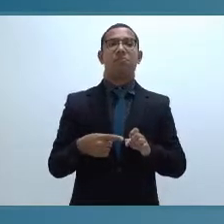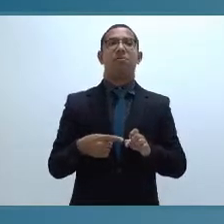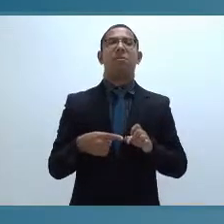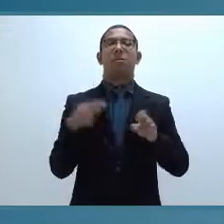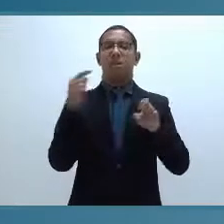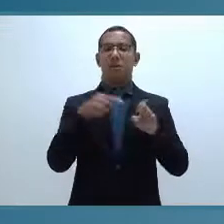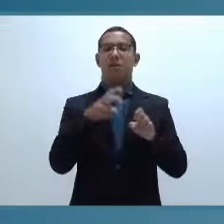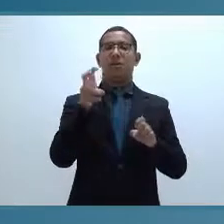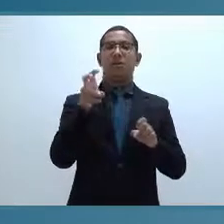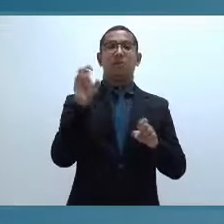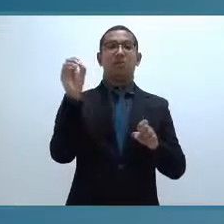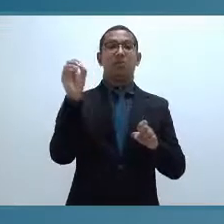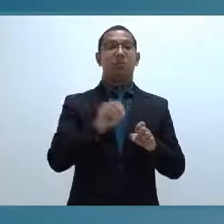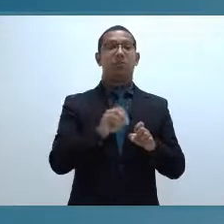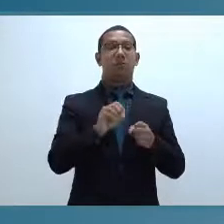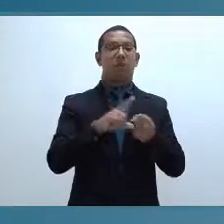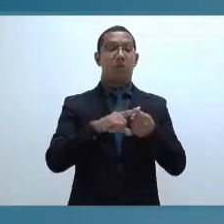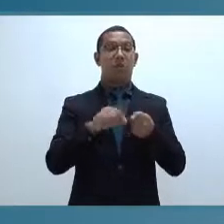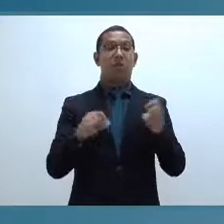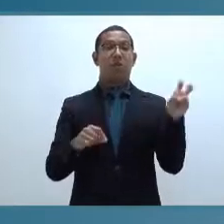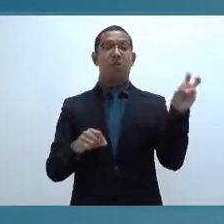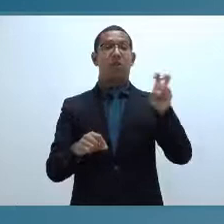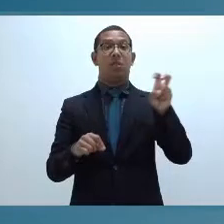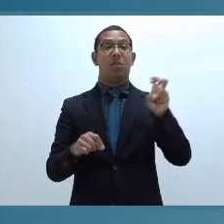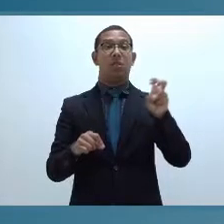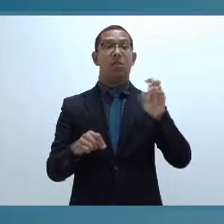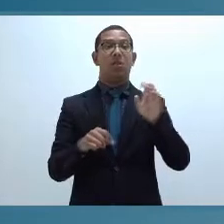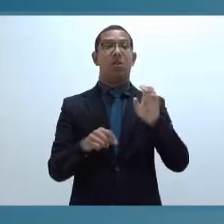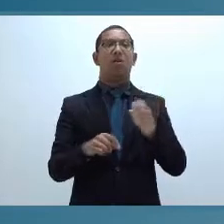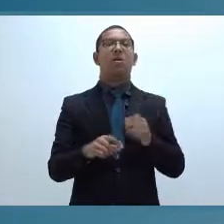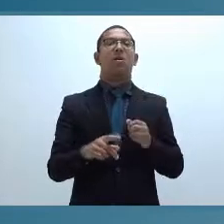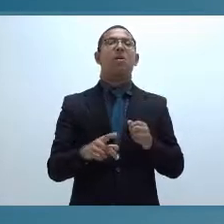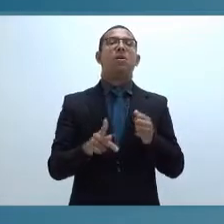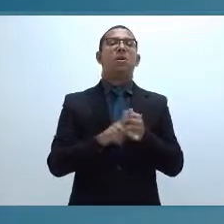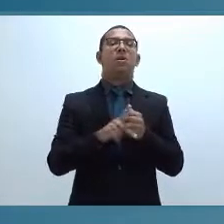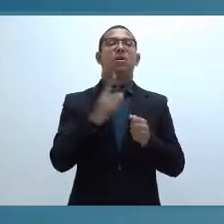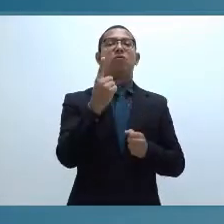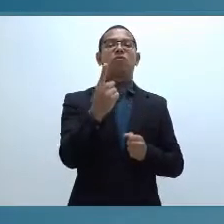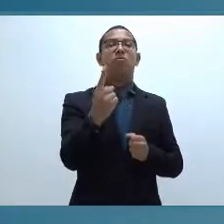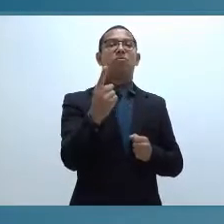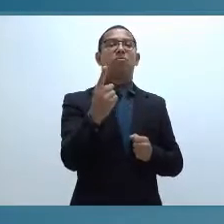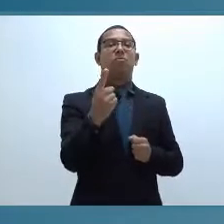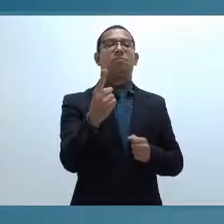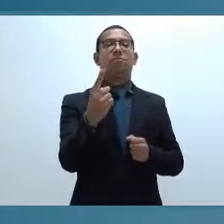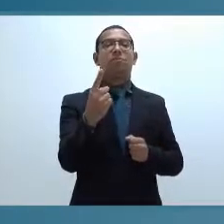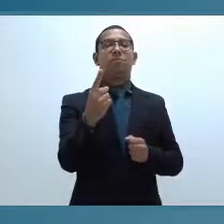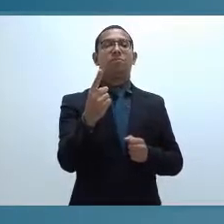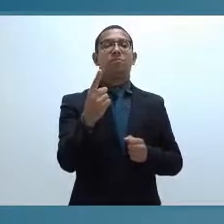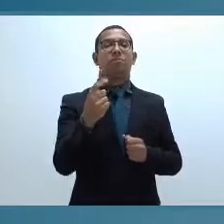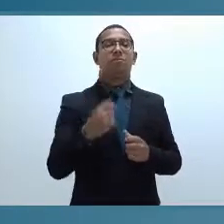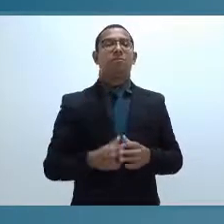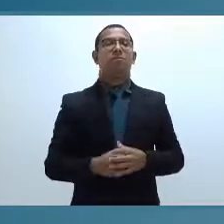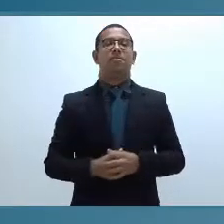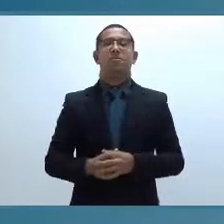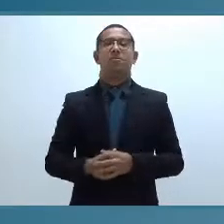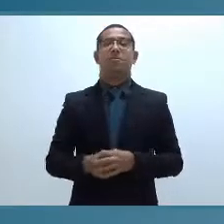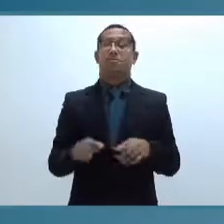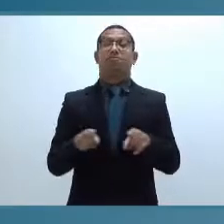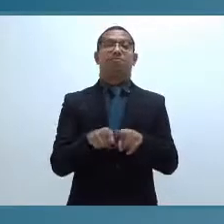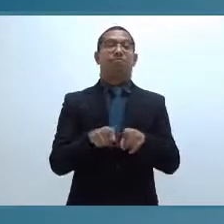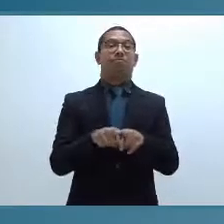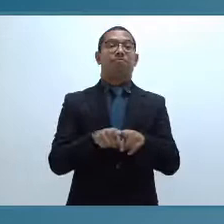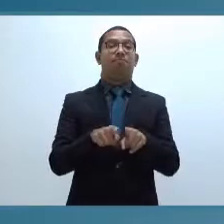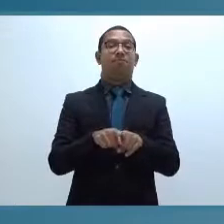5% previsto no artigo 5º, parágrafo único da referida legislação. Consta ainda a